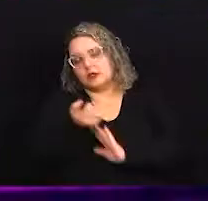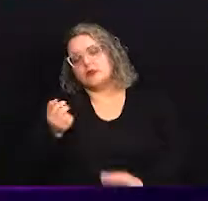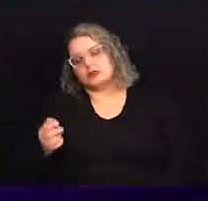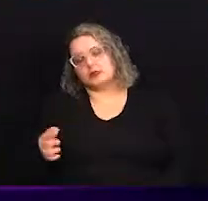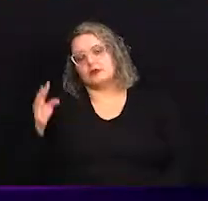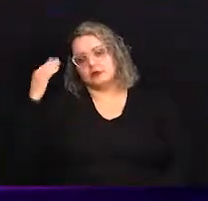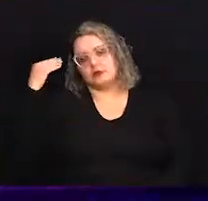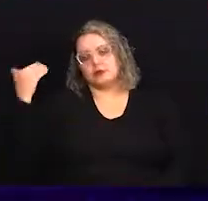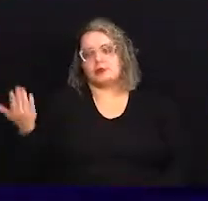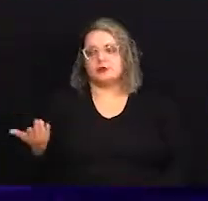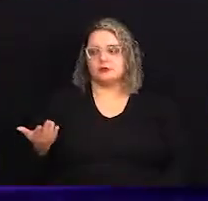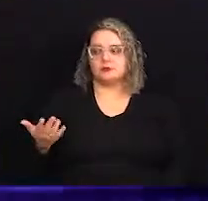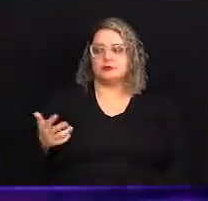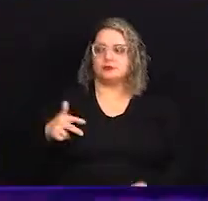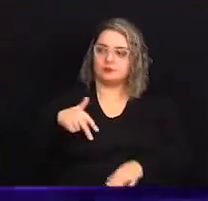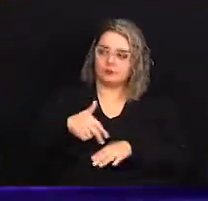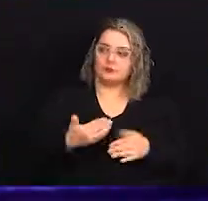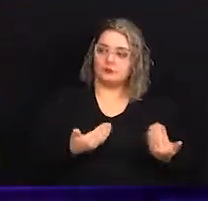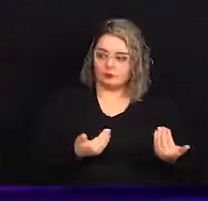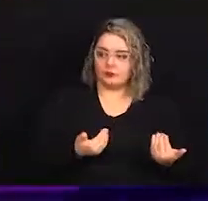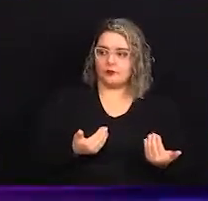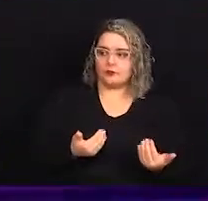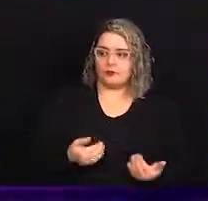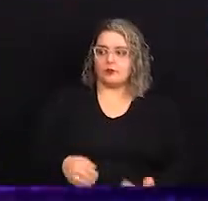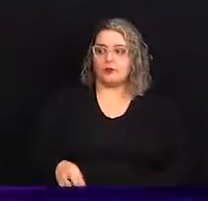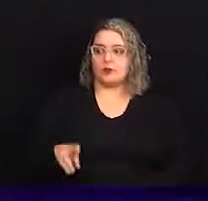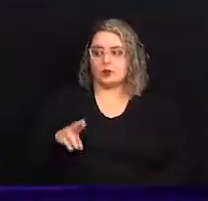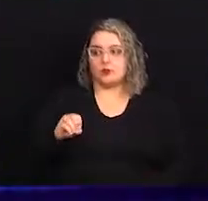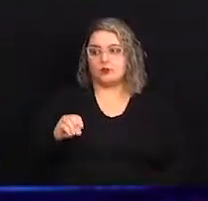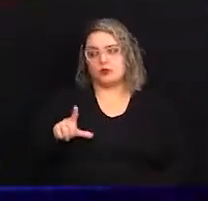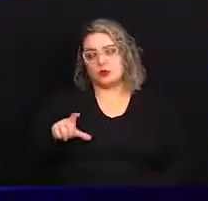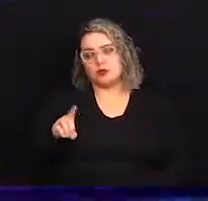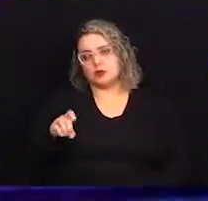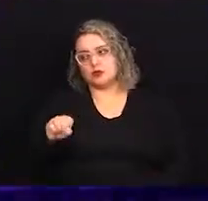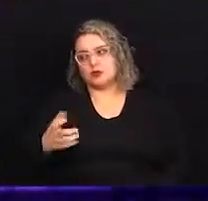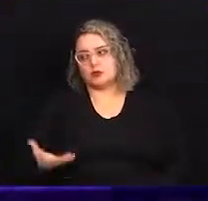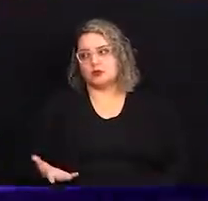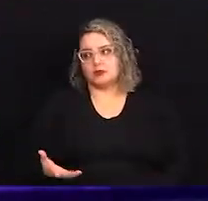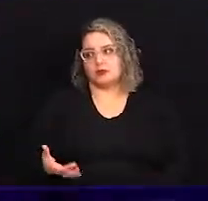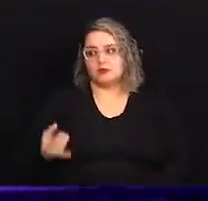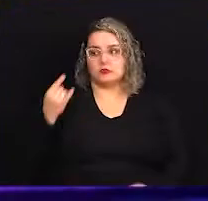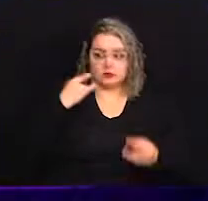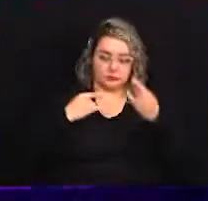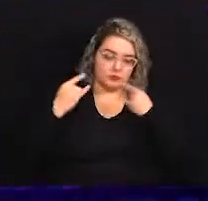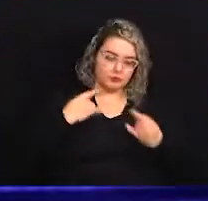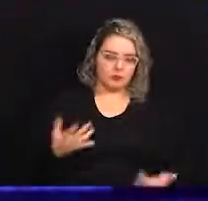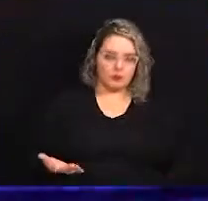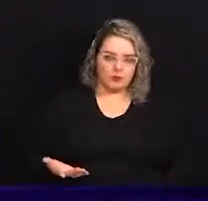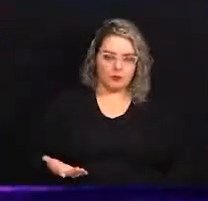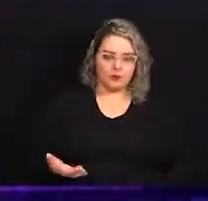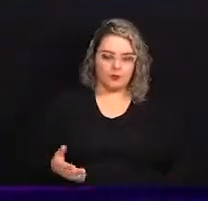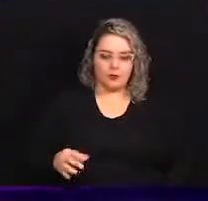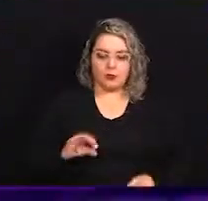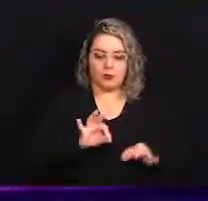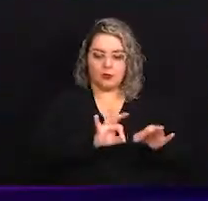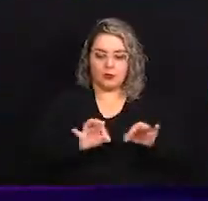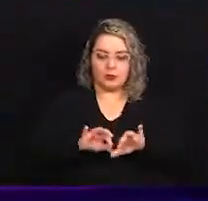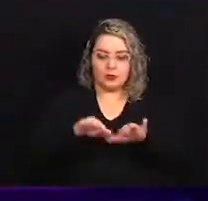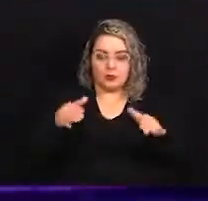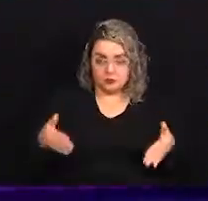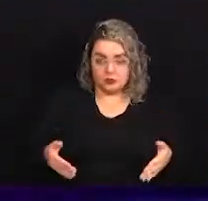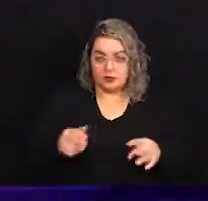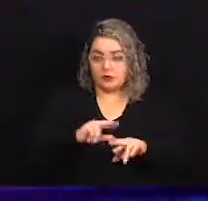muito famosa aí. E coloquei um personagem mais jovem, que é o Rhodes, que é inspirado nos Rhodes, que são as pessoas que montam os palcos.